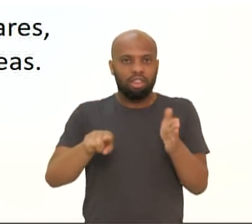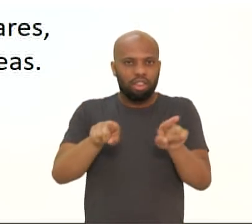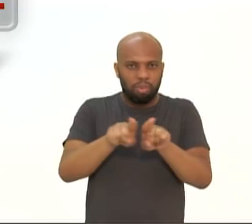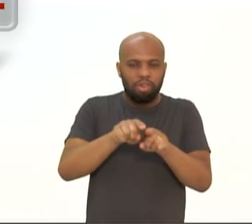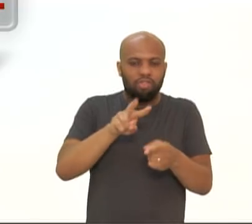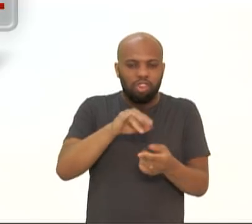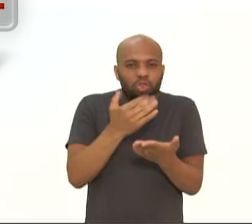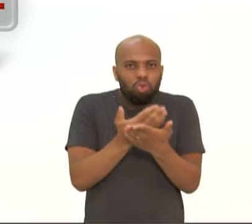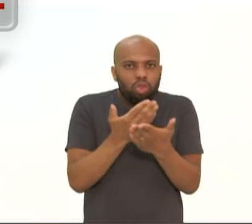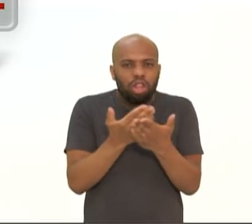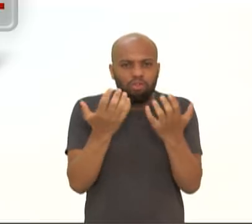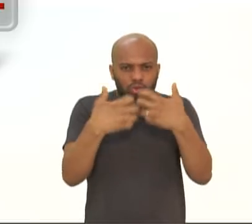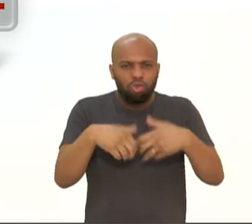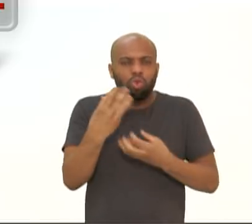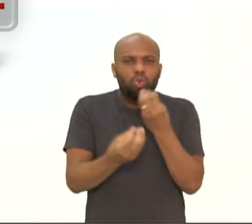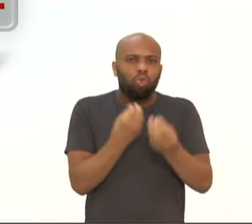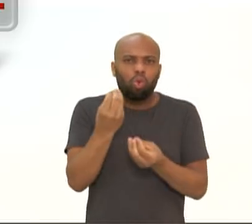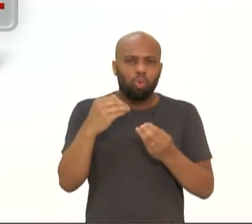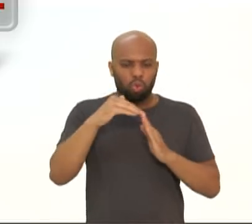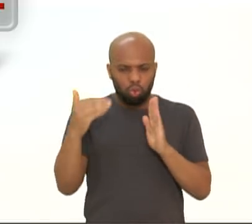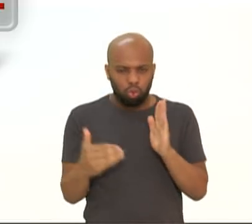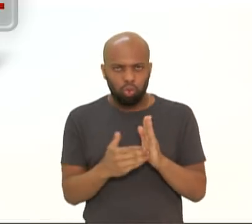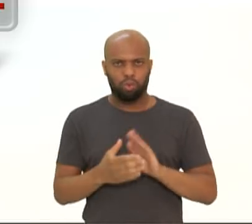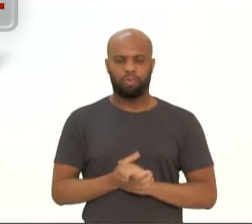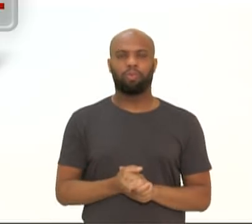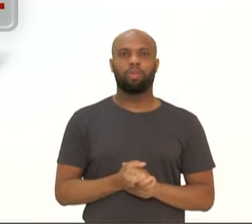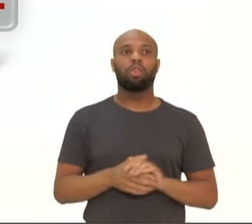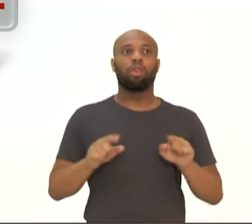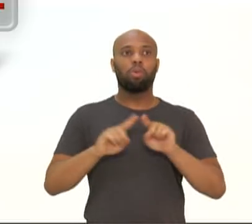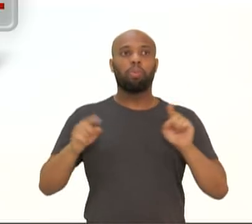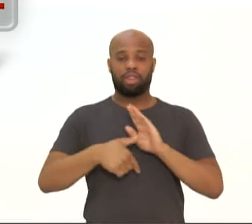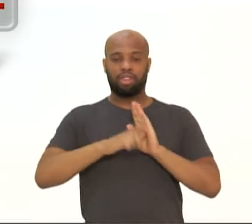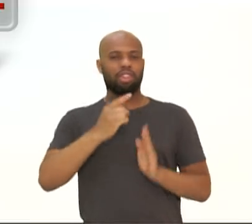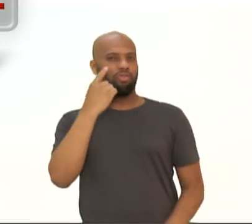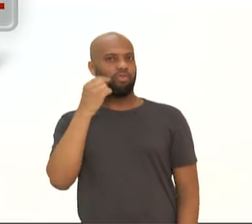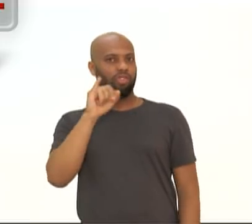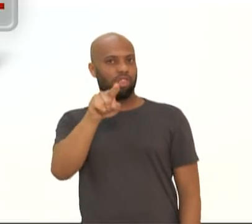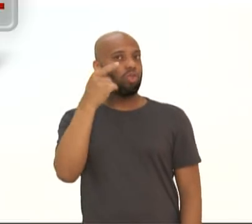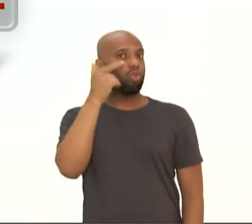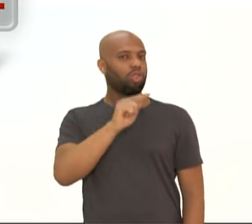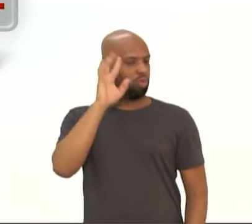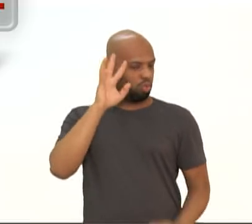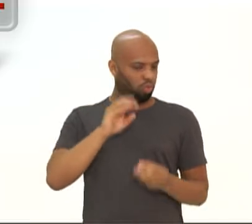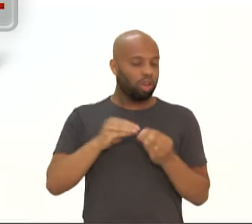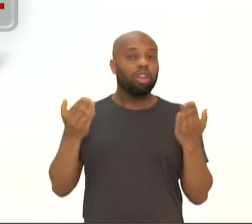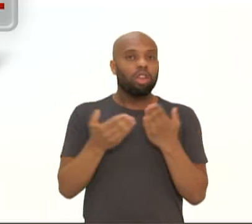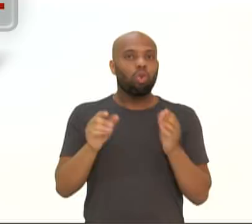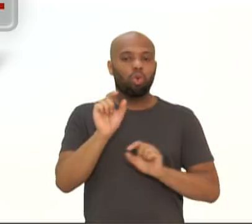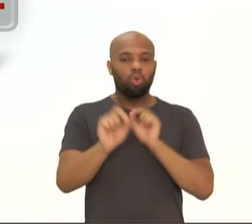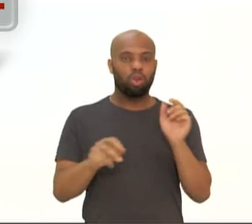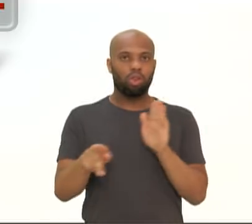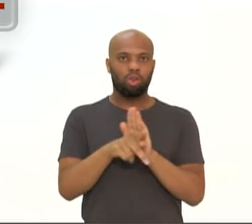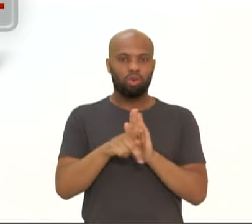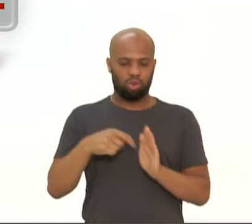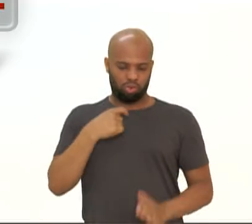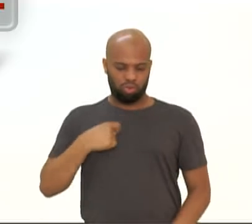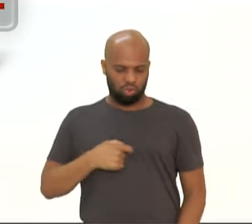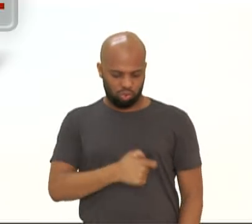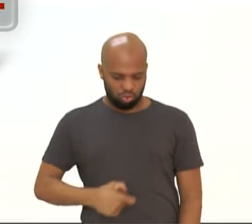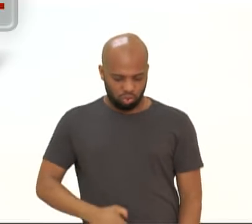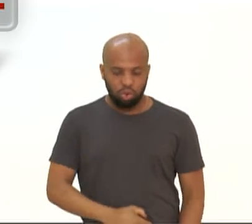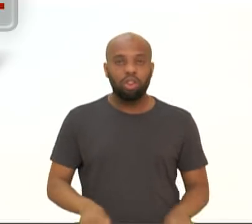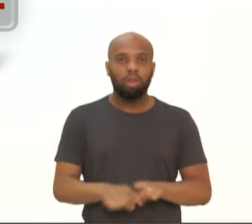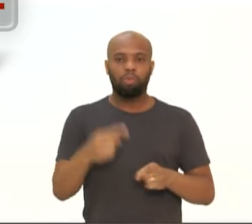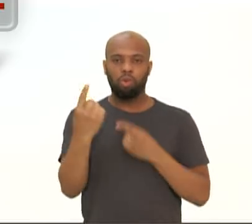eles. Mas antes, vamos ver se você já captou aí o que pertence ao tubo digestório